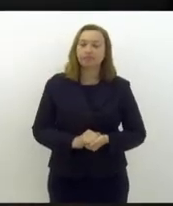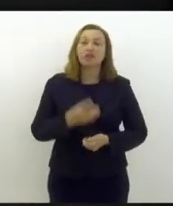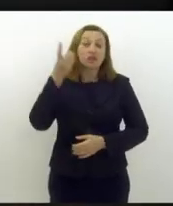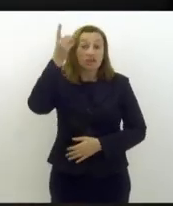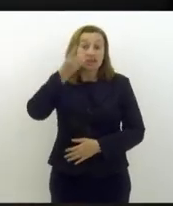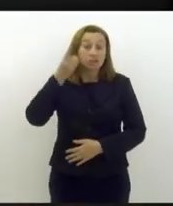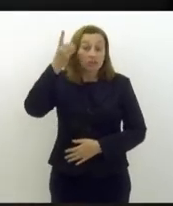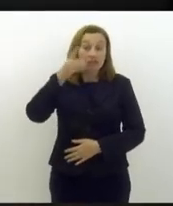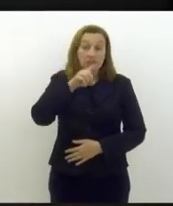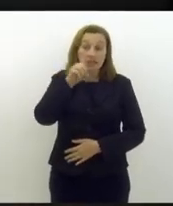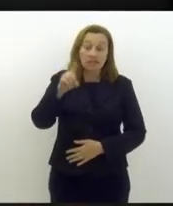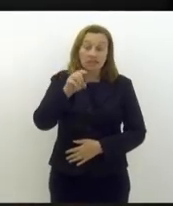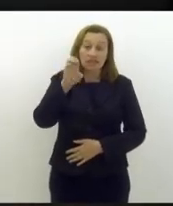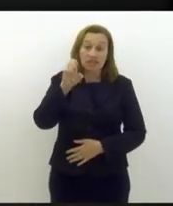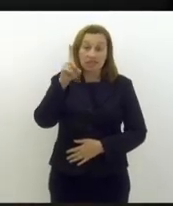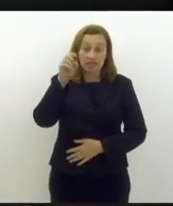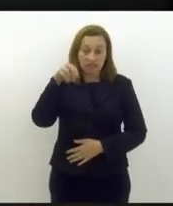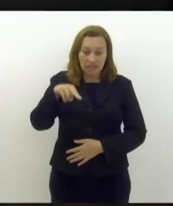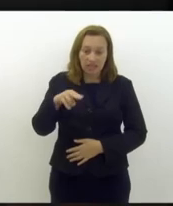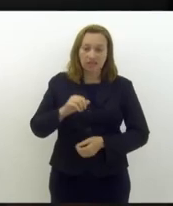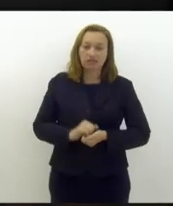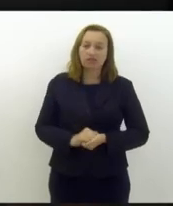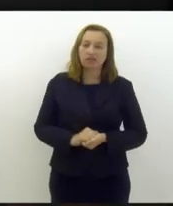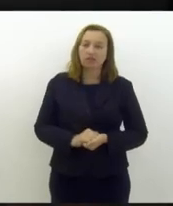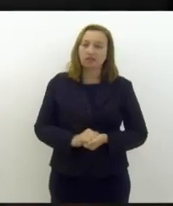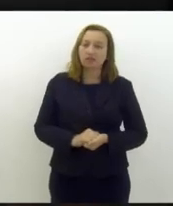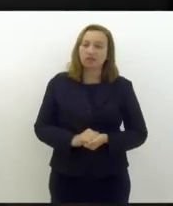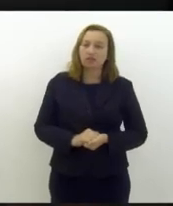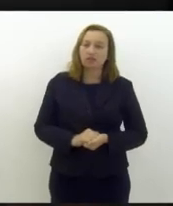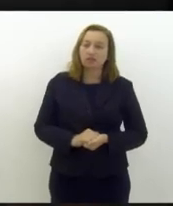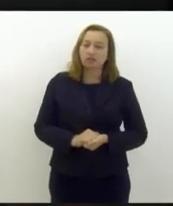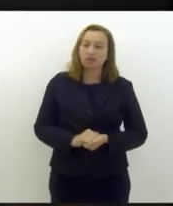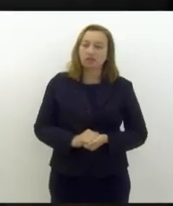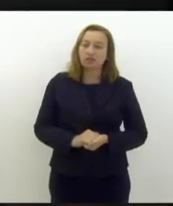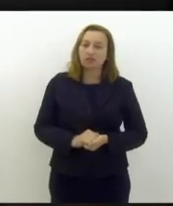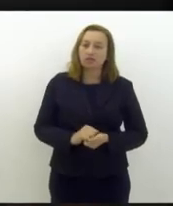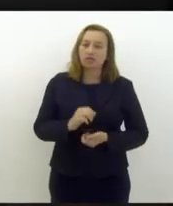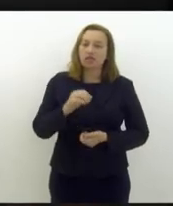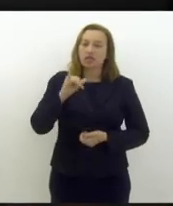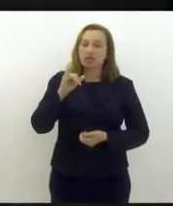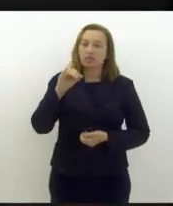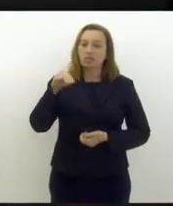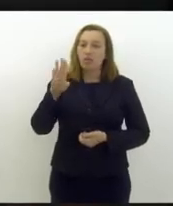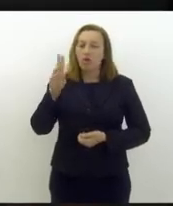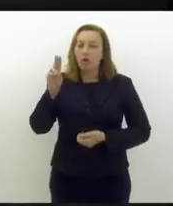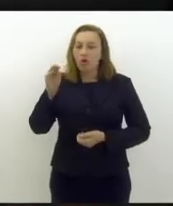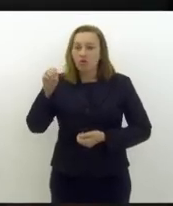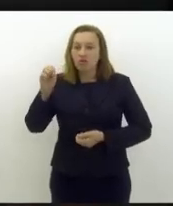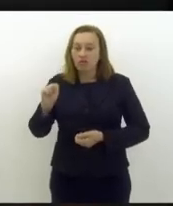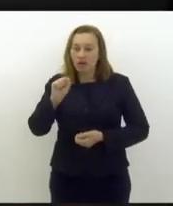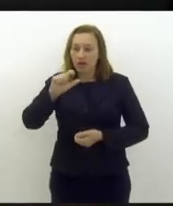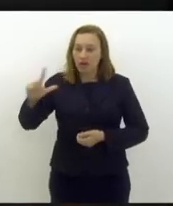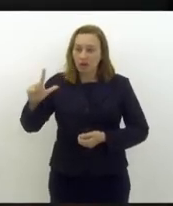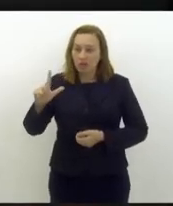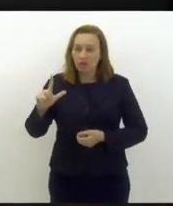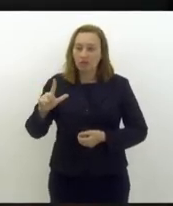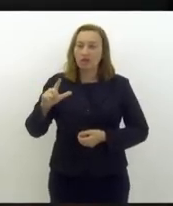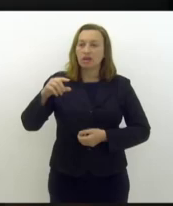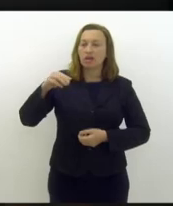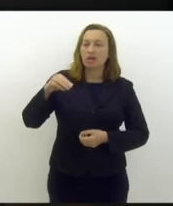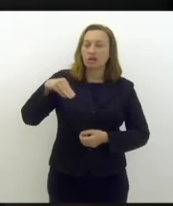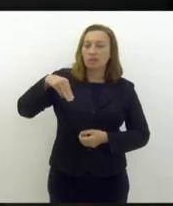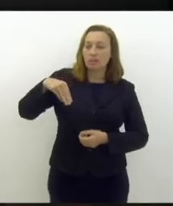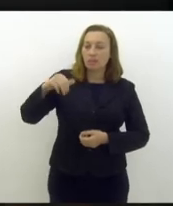autoria da deputada zeidan que determina o tombamento do imóvel Onde está situado quiosque sobre as ondas em Maricá